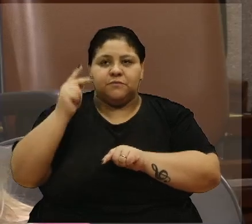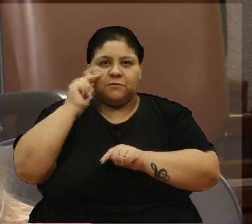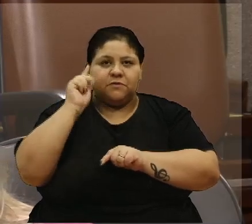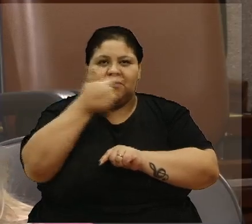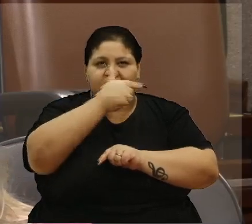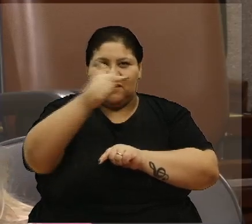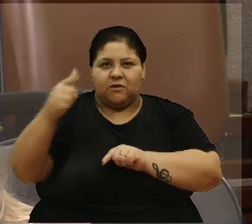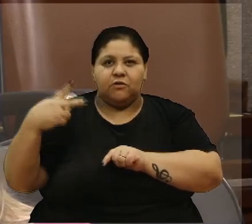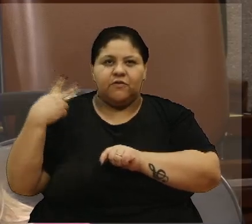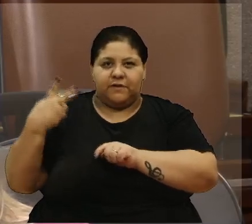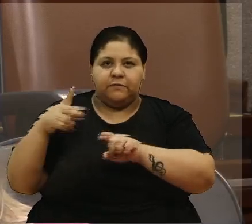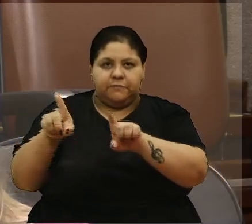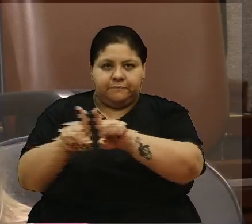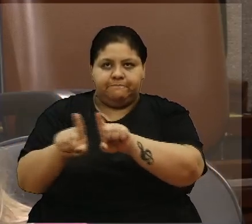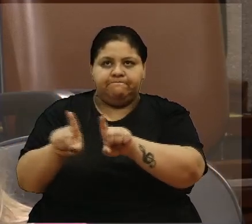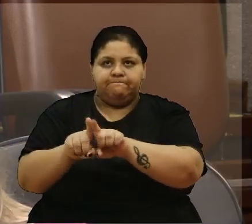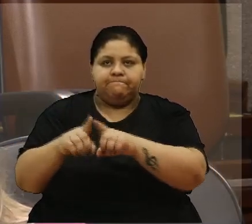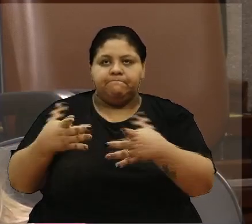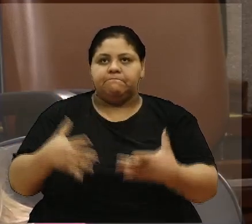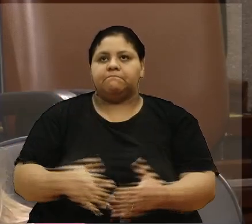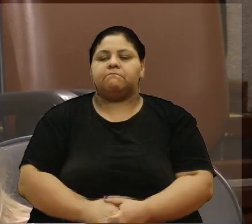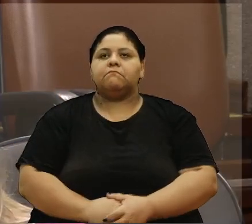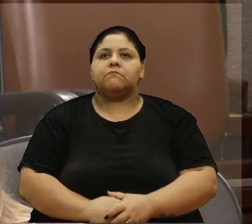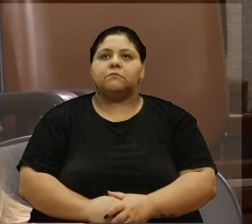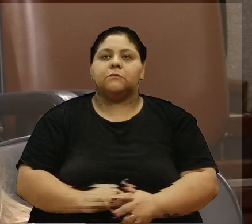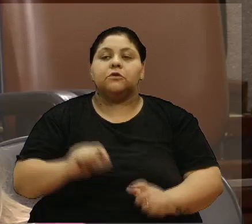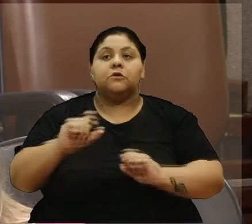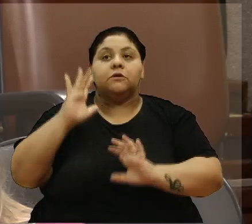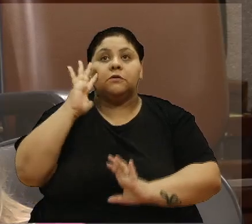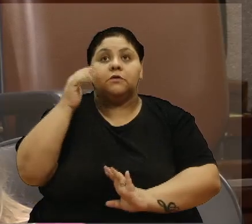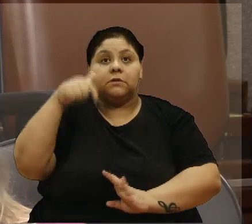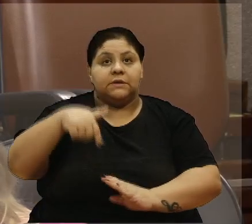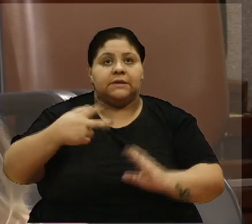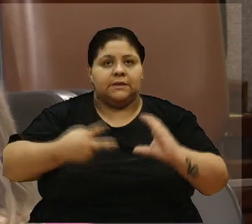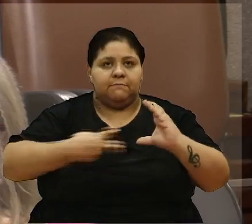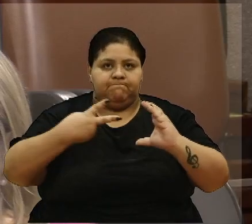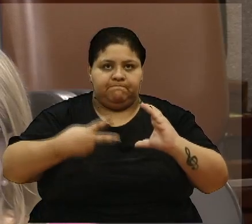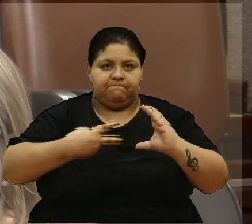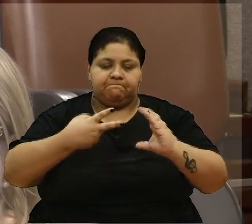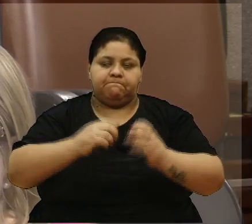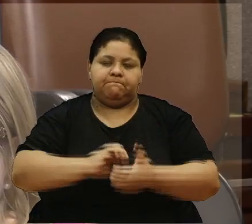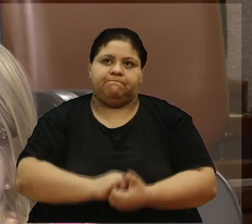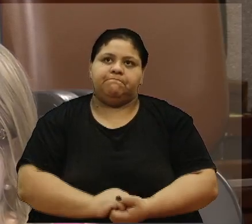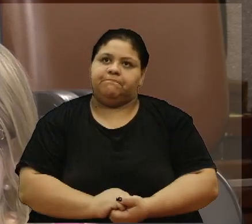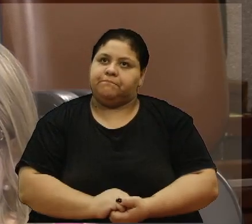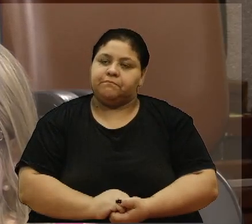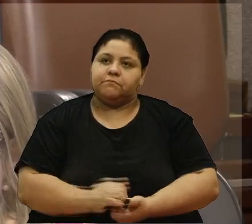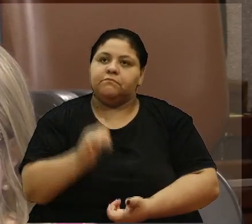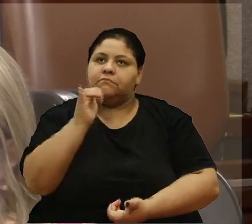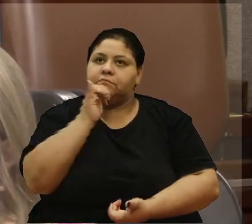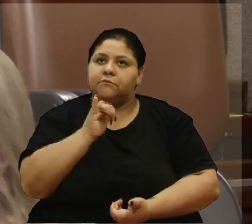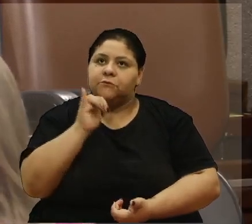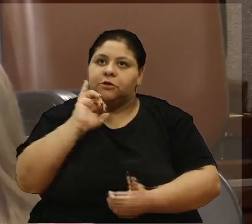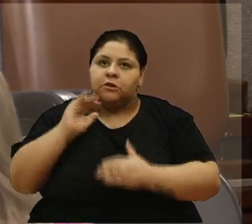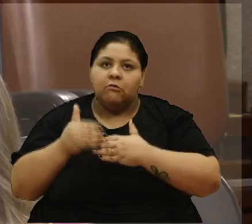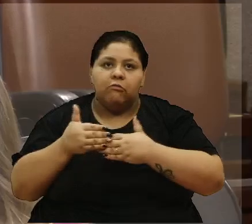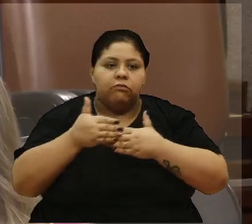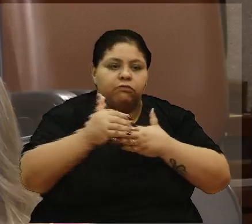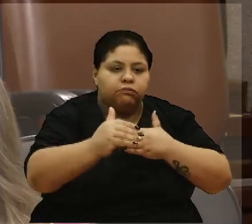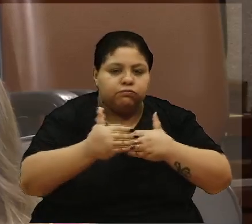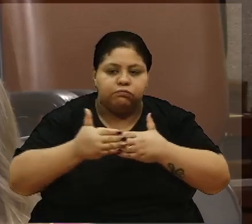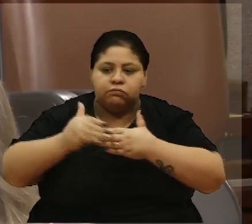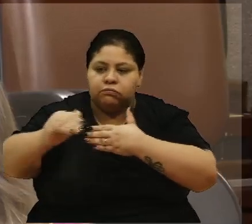demais vereadores, né, sobre uma situação que está acontecendo aqui na Câmara, né? Como, por exemplo, adiamento de